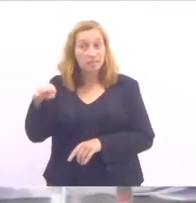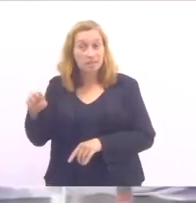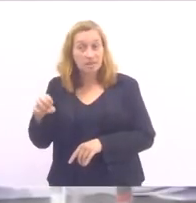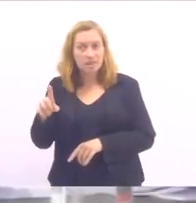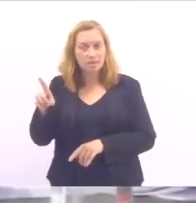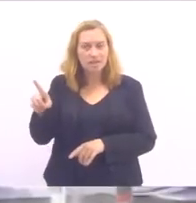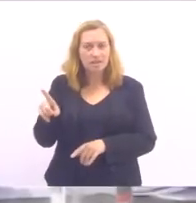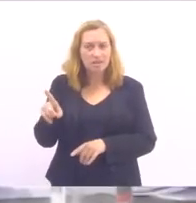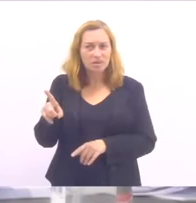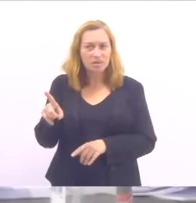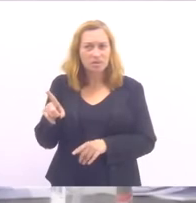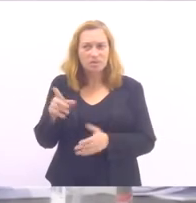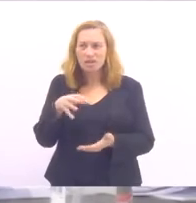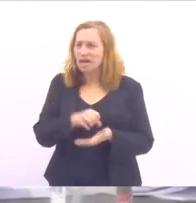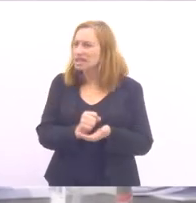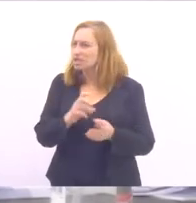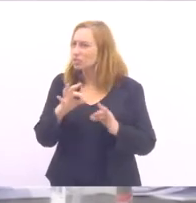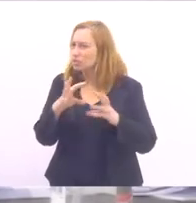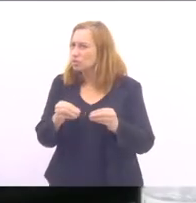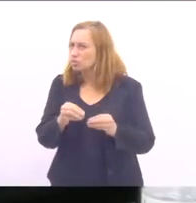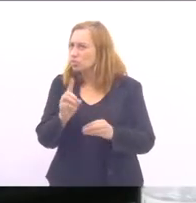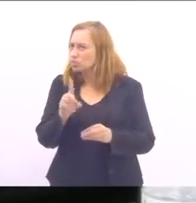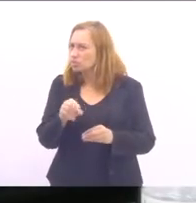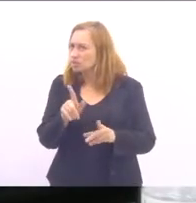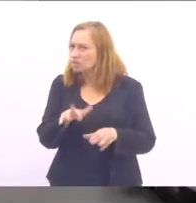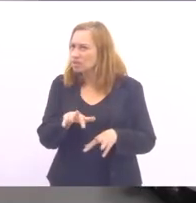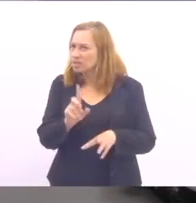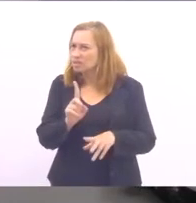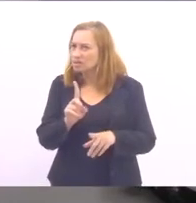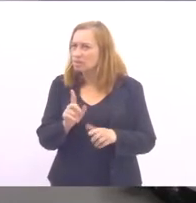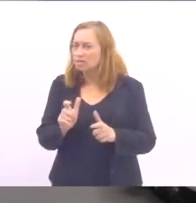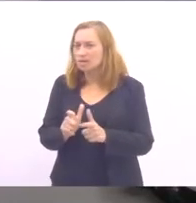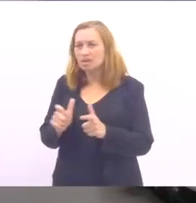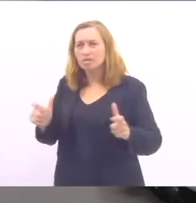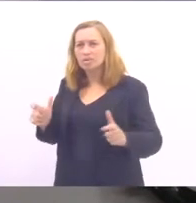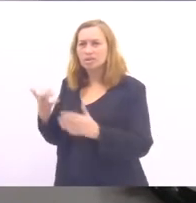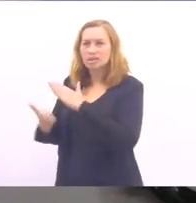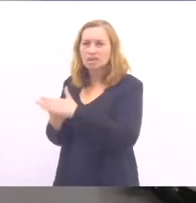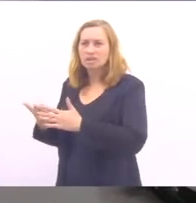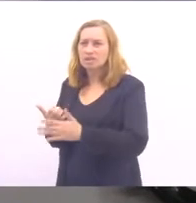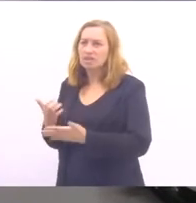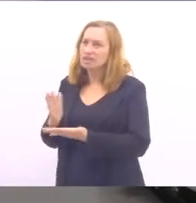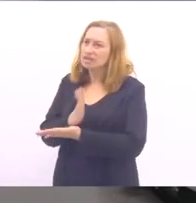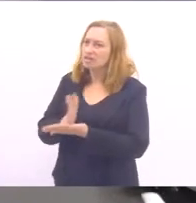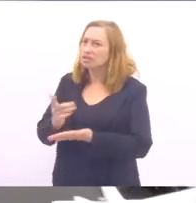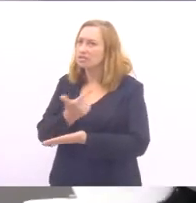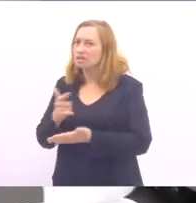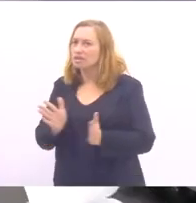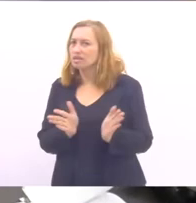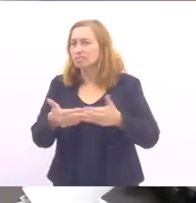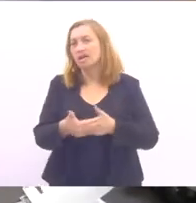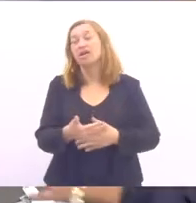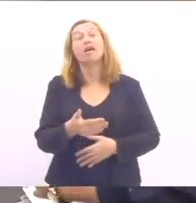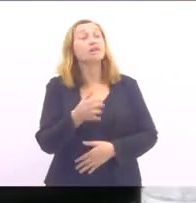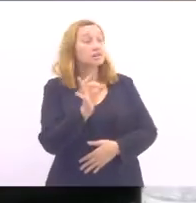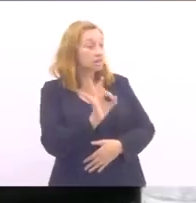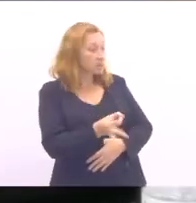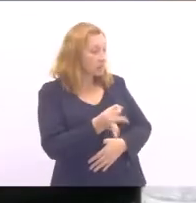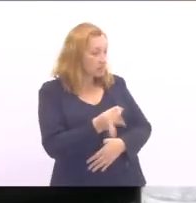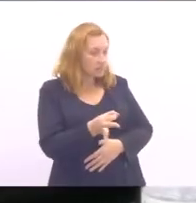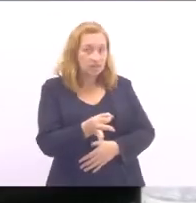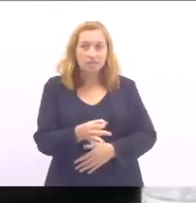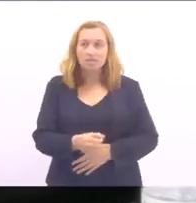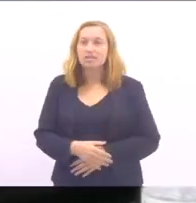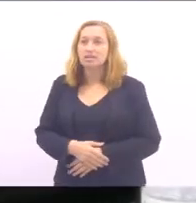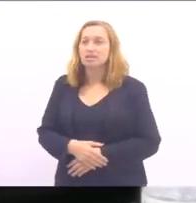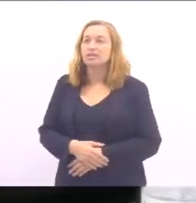fazer um cadastro para cada coisa diferente? É porque não. O grande gerador nem sempre é a embalagem, deputado. Exatamente. Ah, tá bom. Exatamente. A gente está falando, nesse caso,